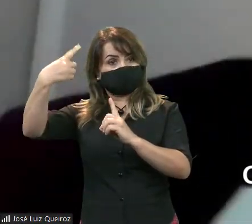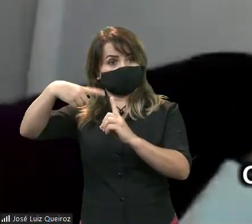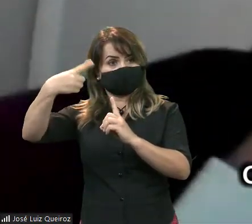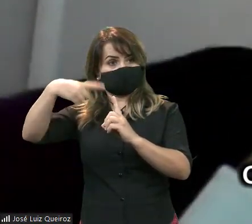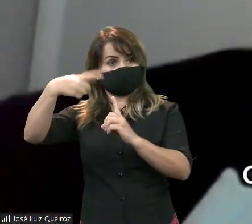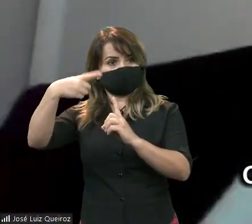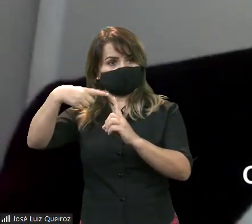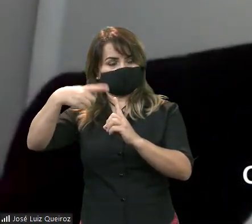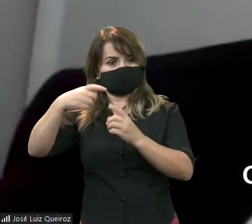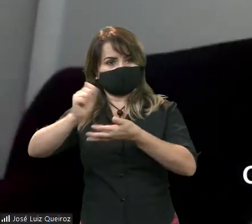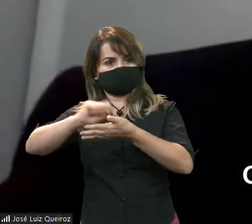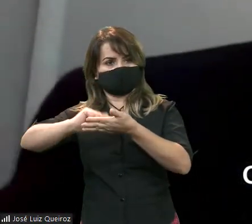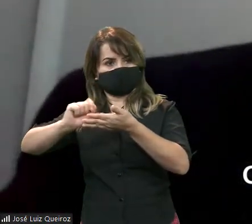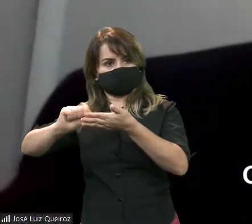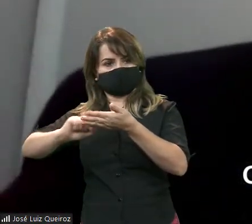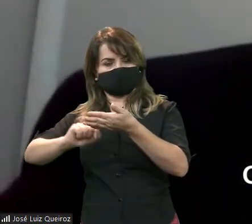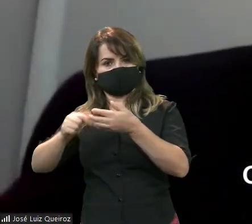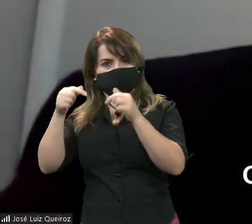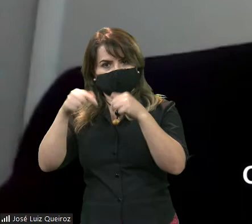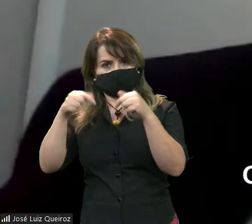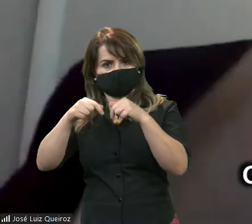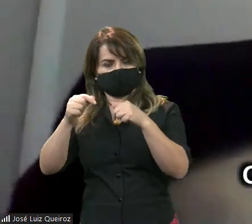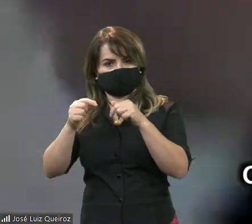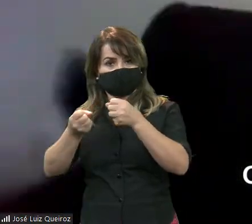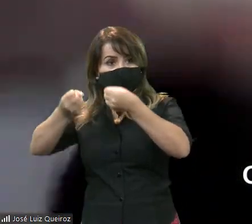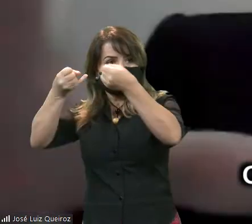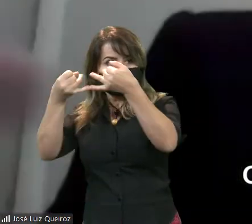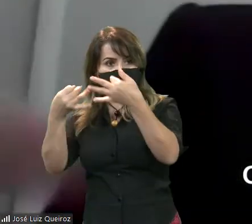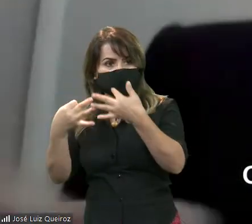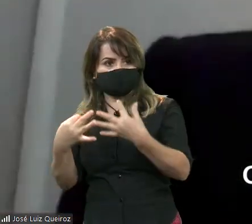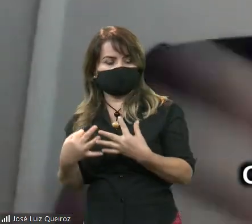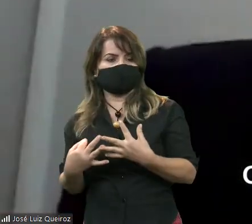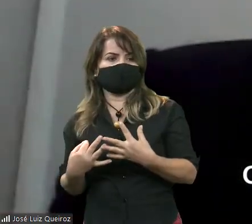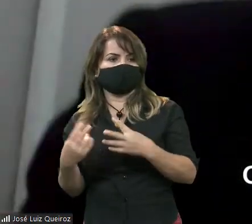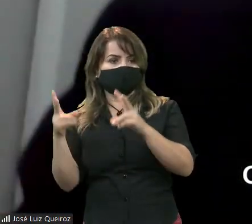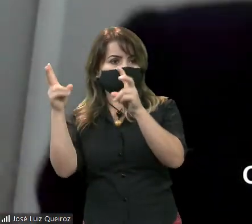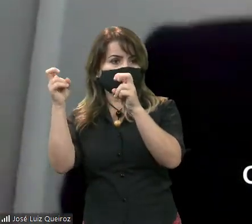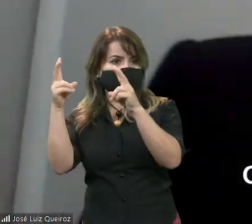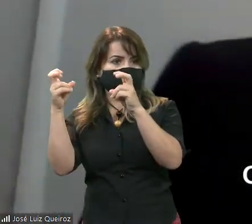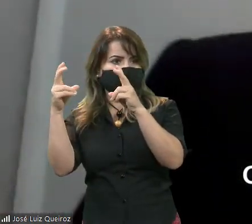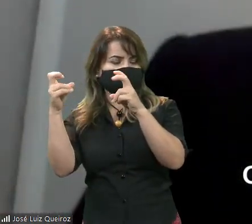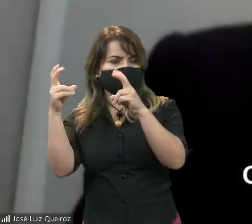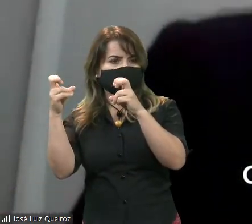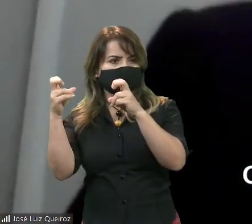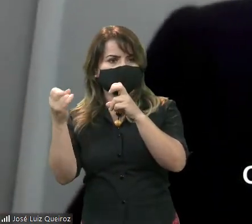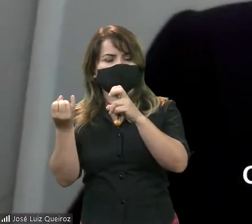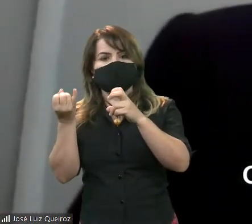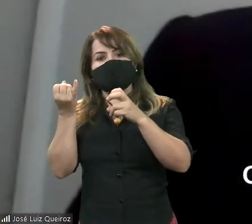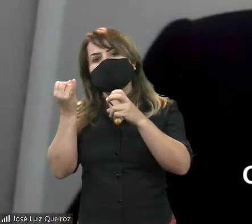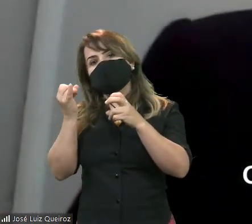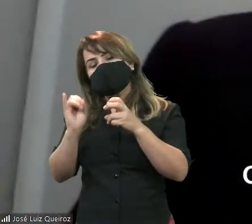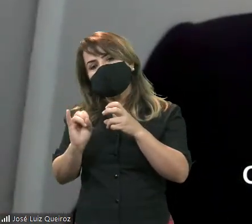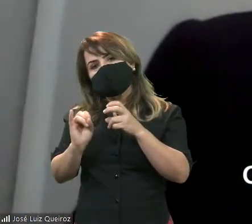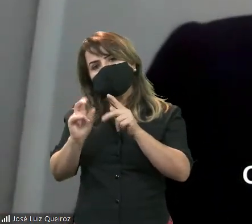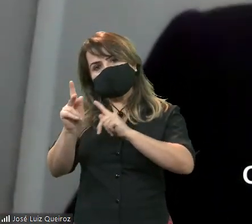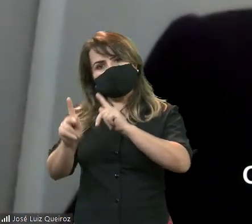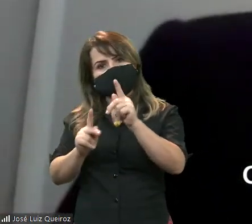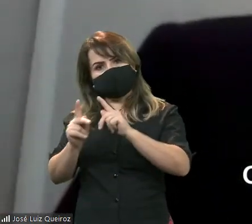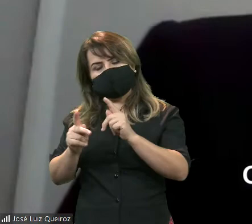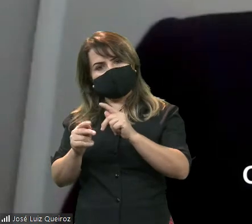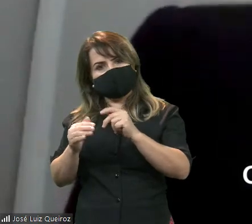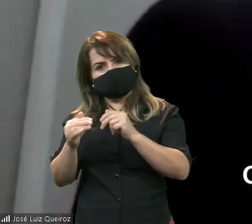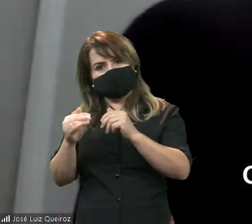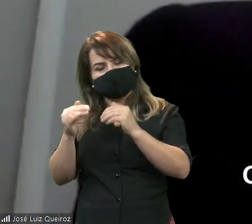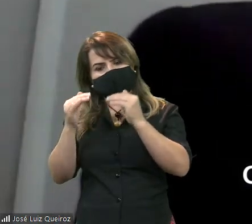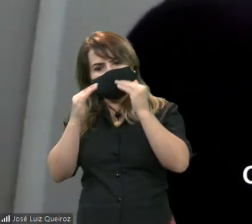na exposição de motivos. Com essa descentralização, fica mais difícil essa padronização. E muitas